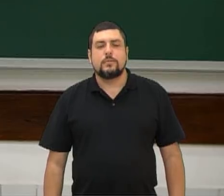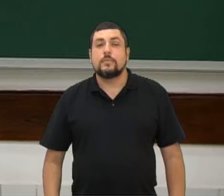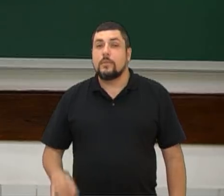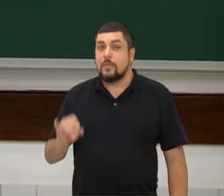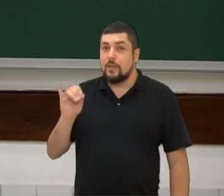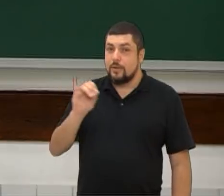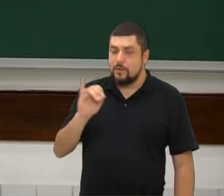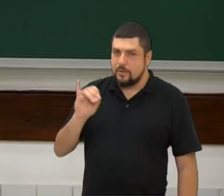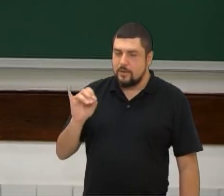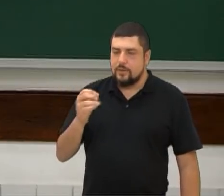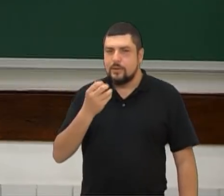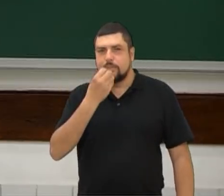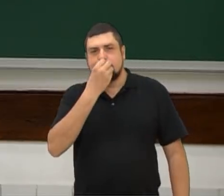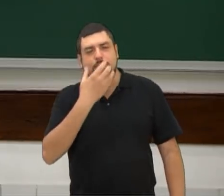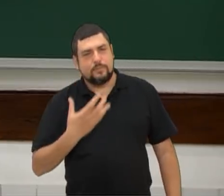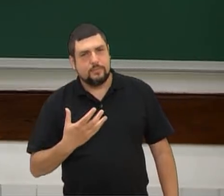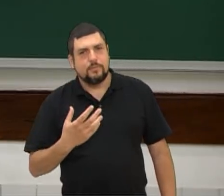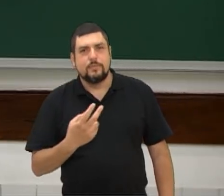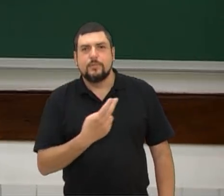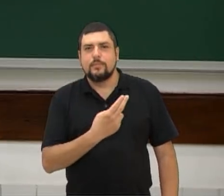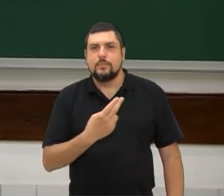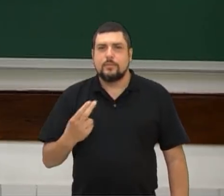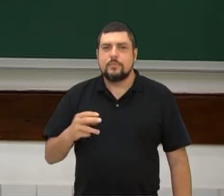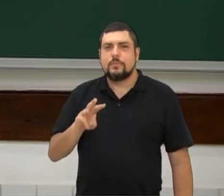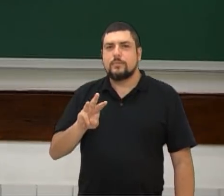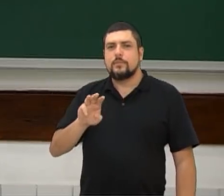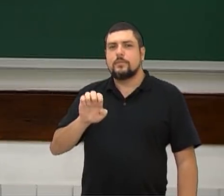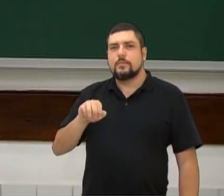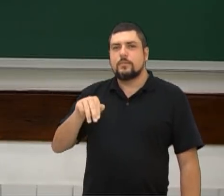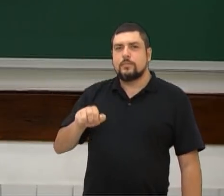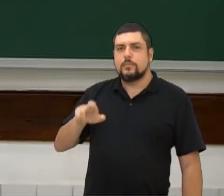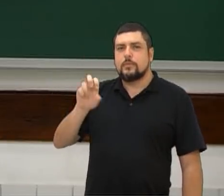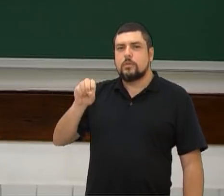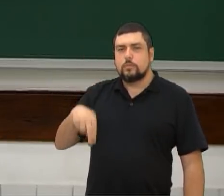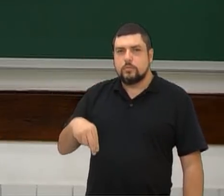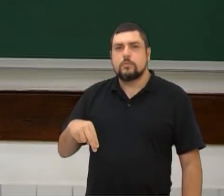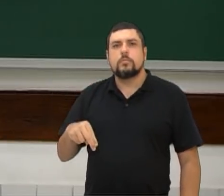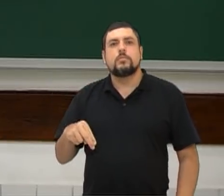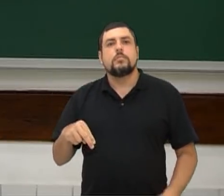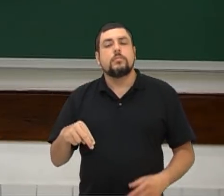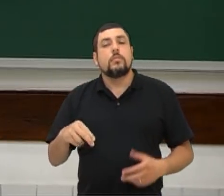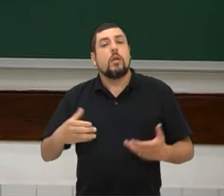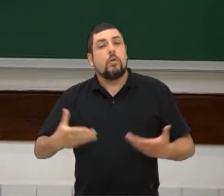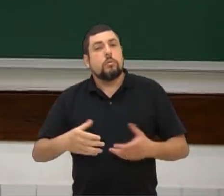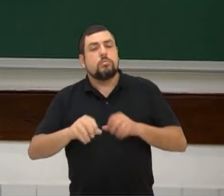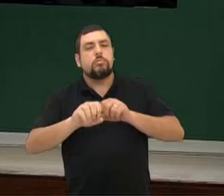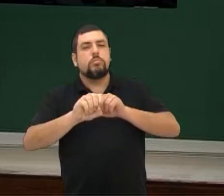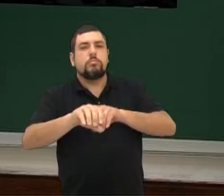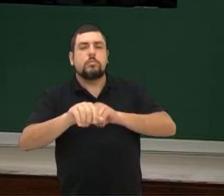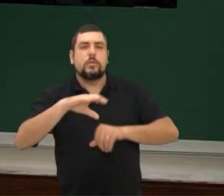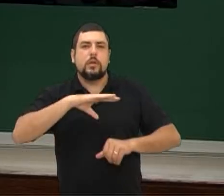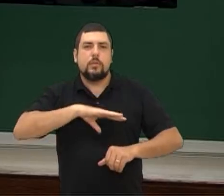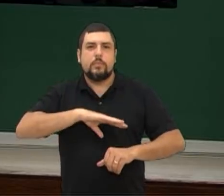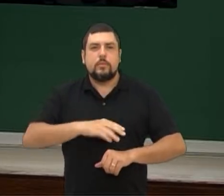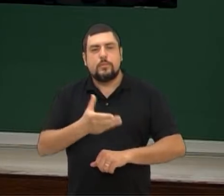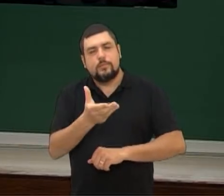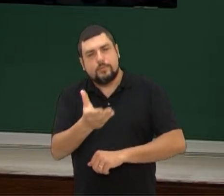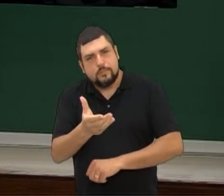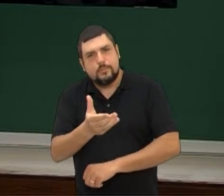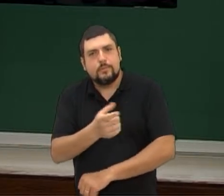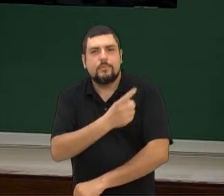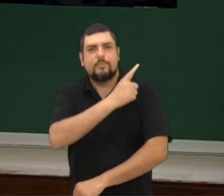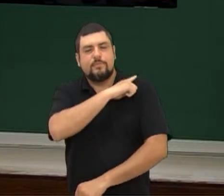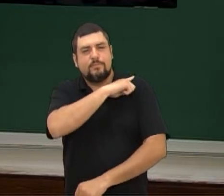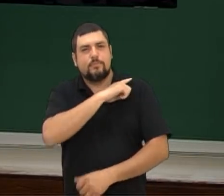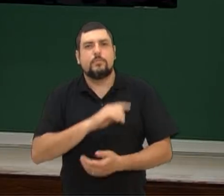Olá pessoal, tudo bem com vocês? Eu sou o professor Emerson novamente e estou aqui para trabalhar língua portuguesa com vocês da primeira série.